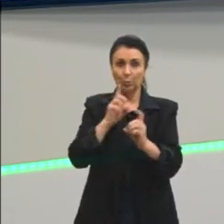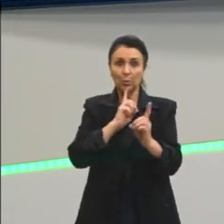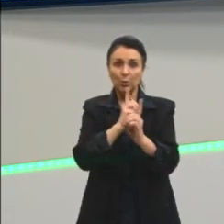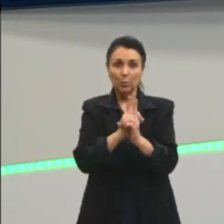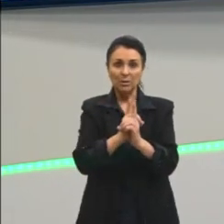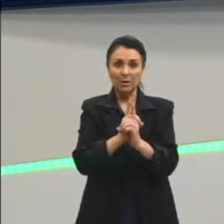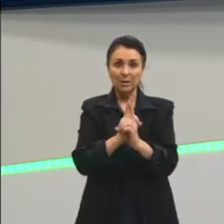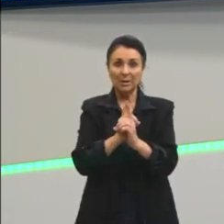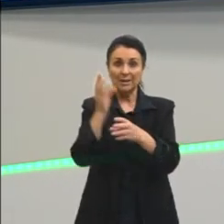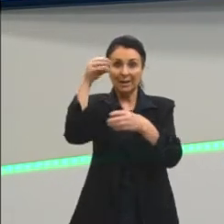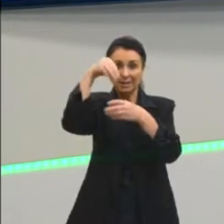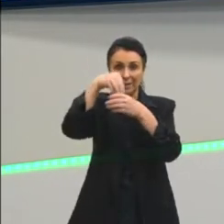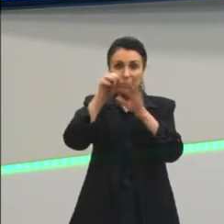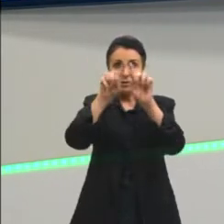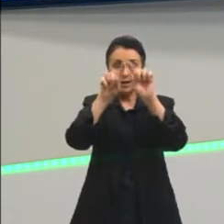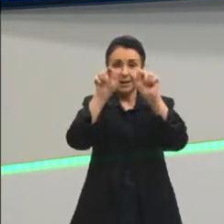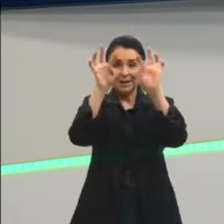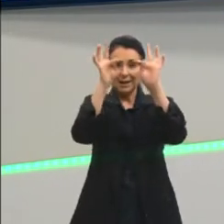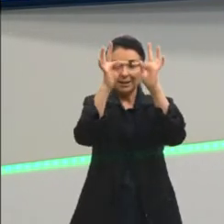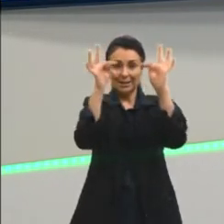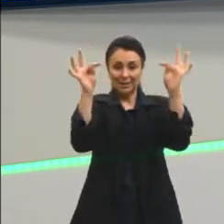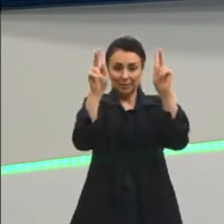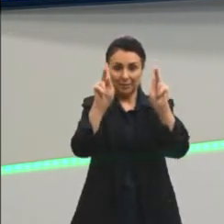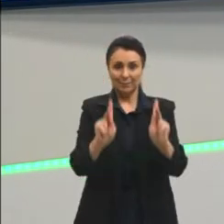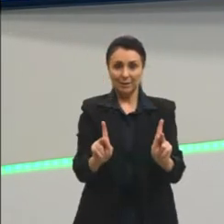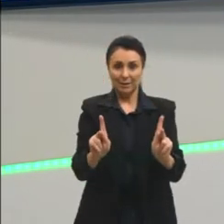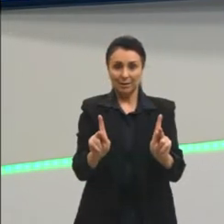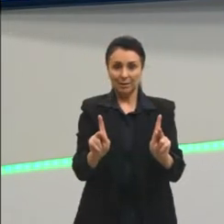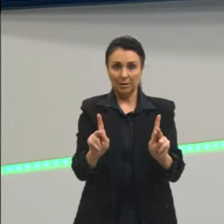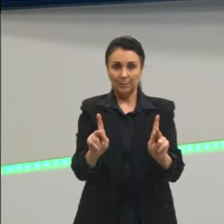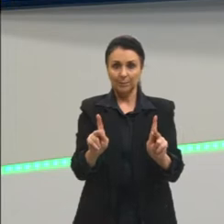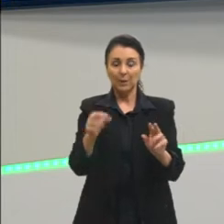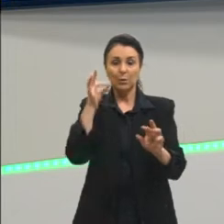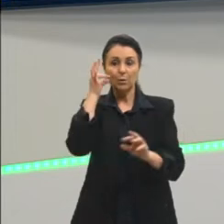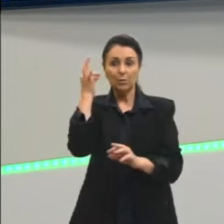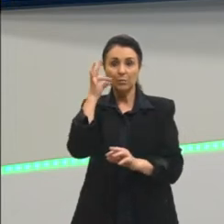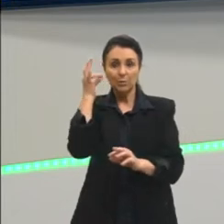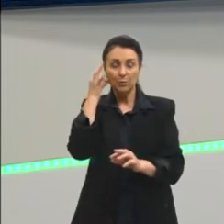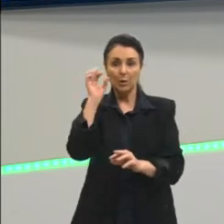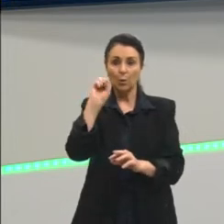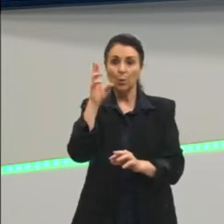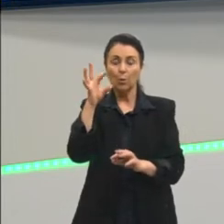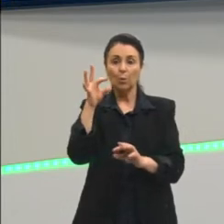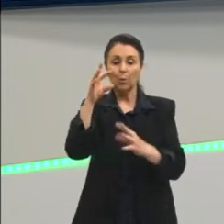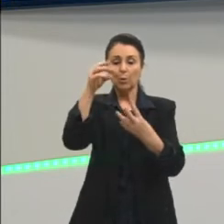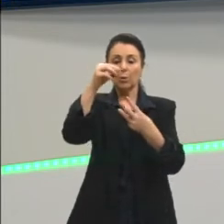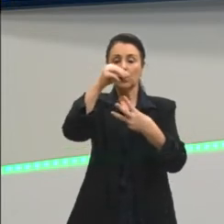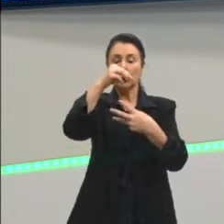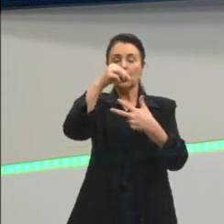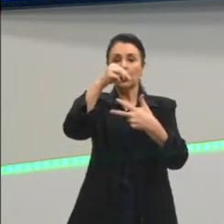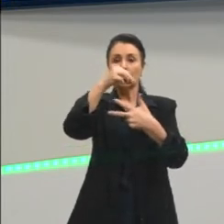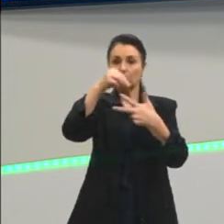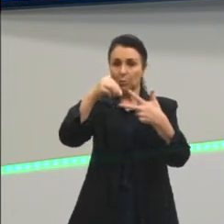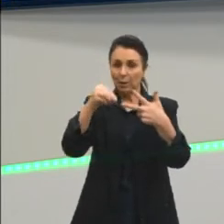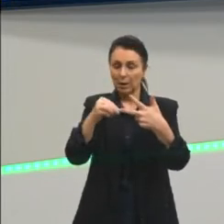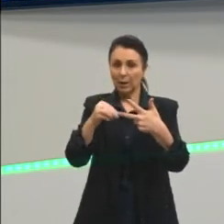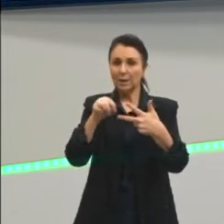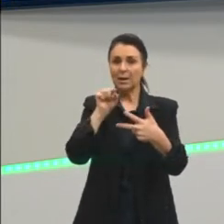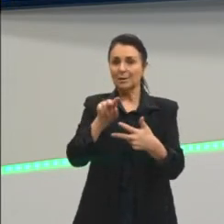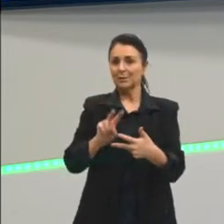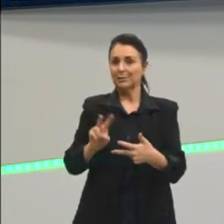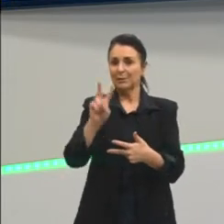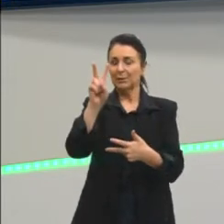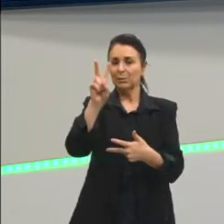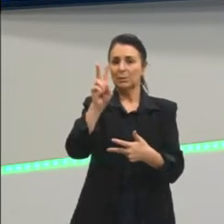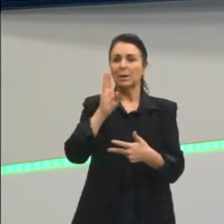então quando isso é cobrado de alguma forma ou no vestibular ou no Enem esse valor já